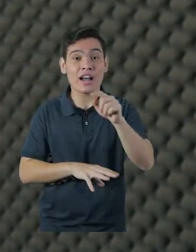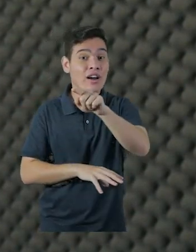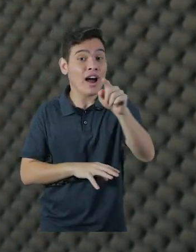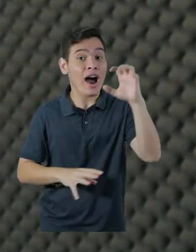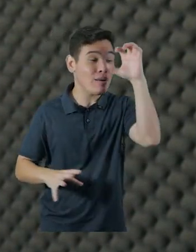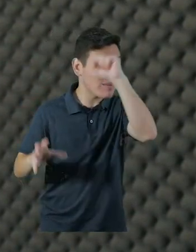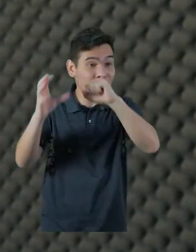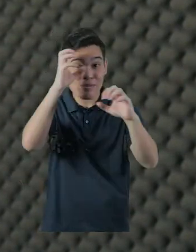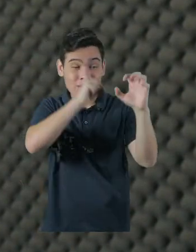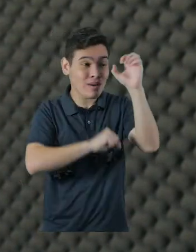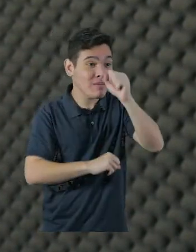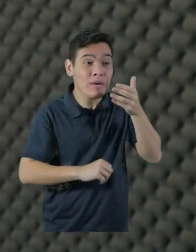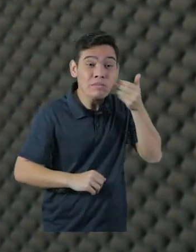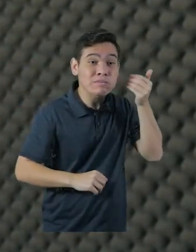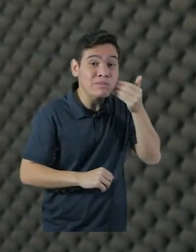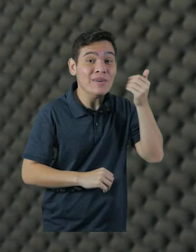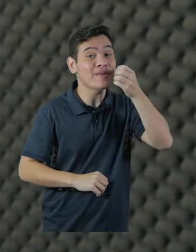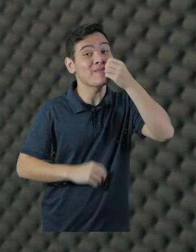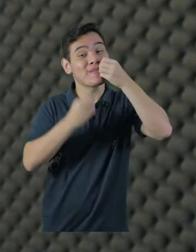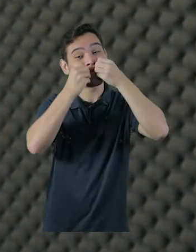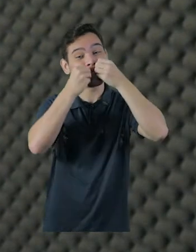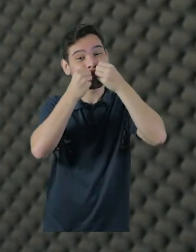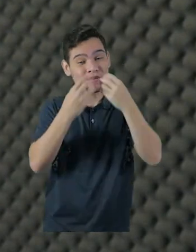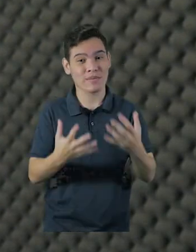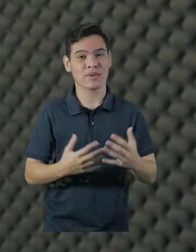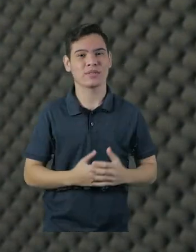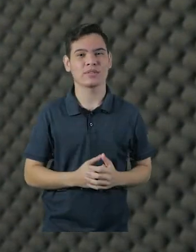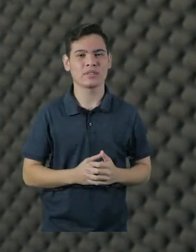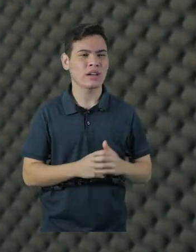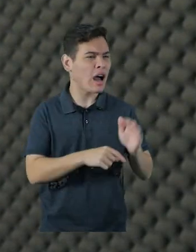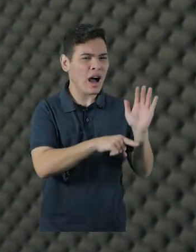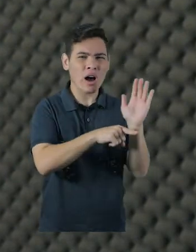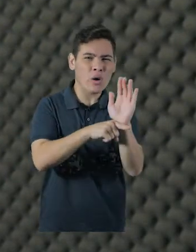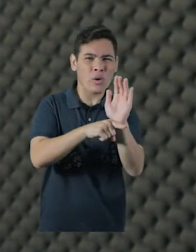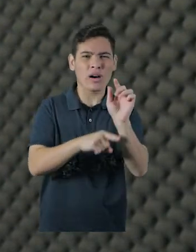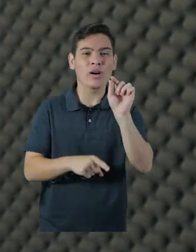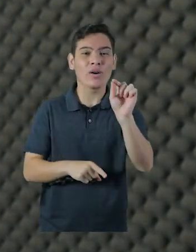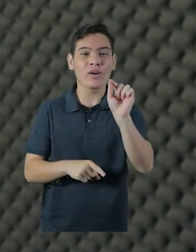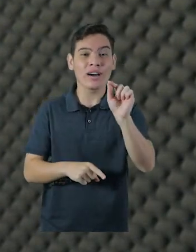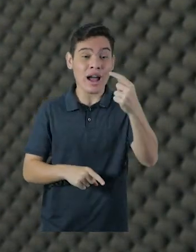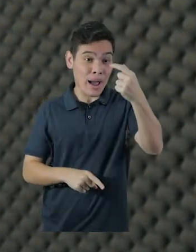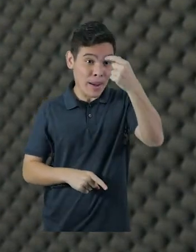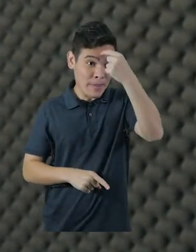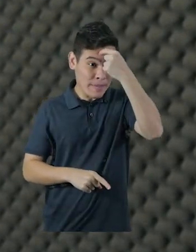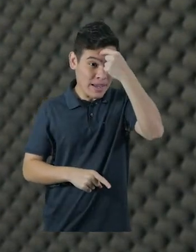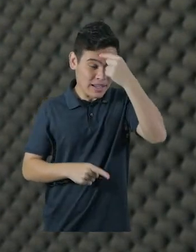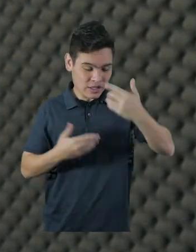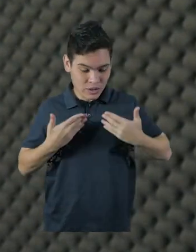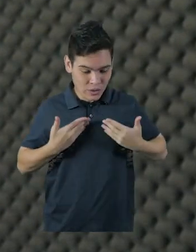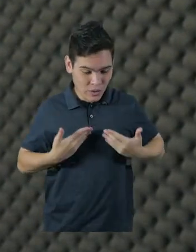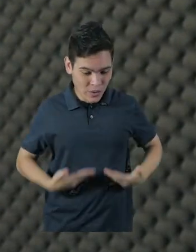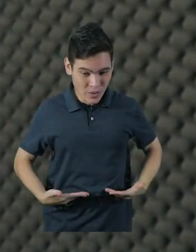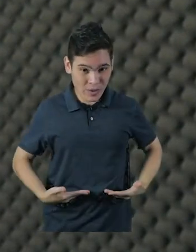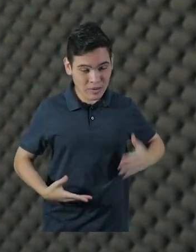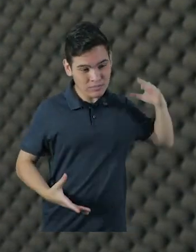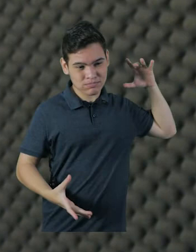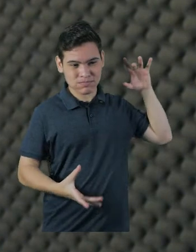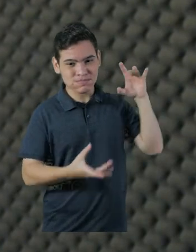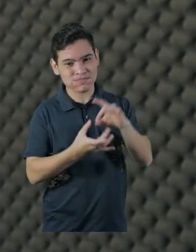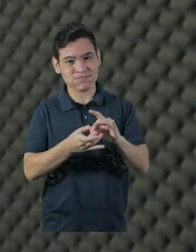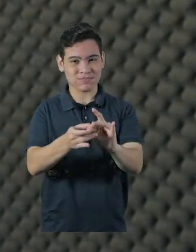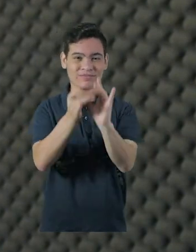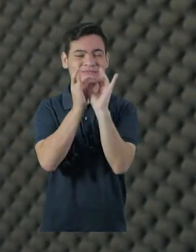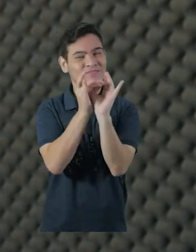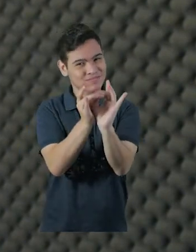de dança refinados e altamente eficientes que proporcionam integração e fortalecimento